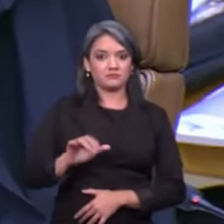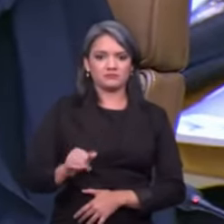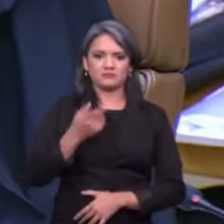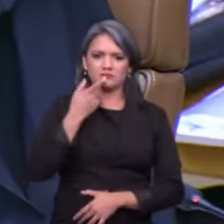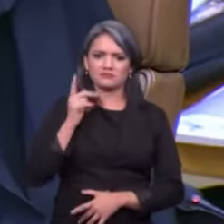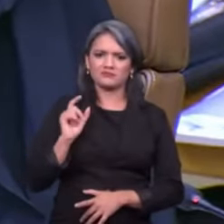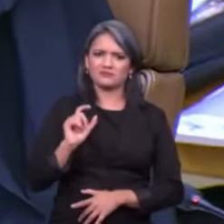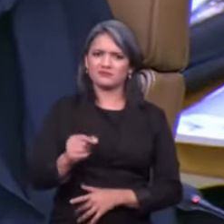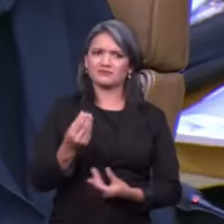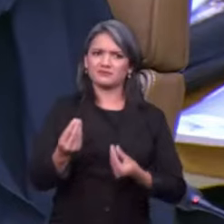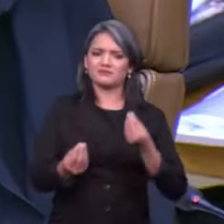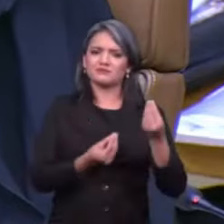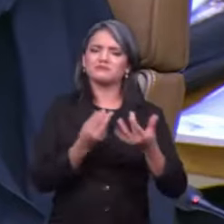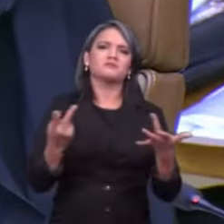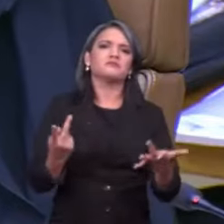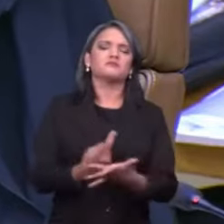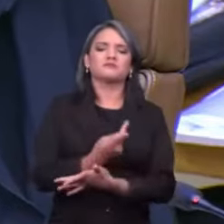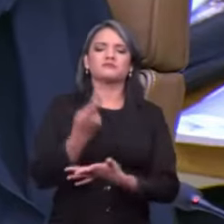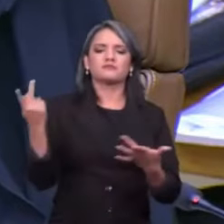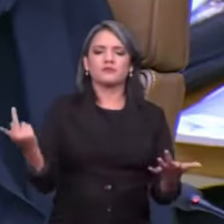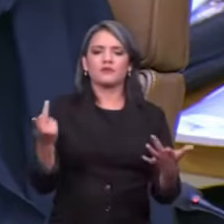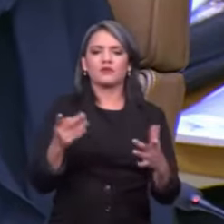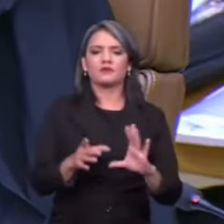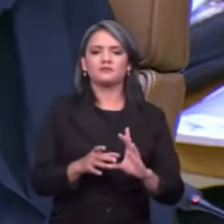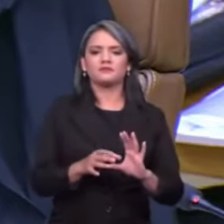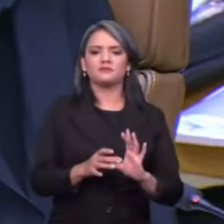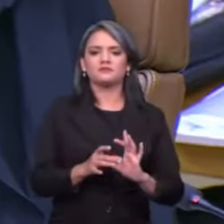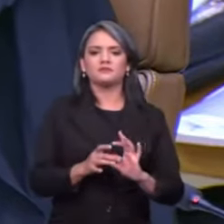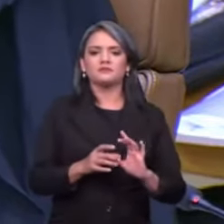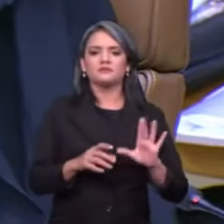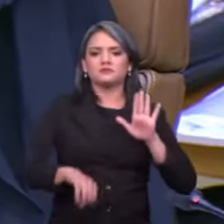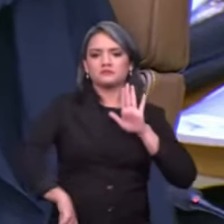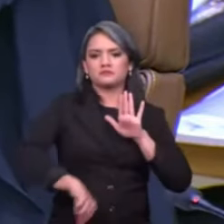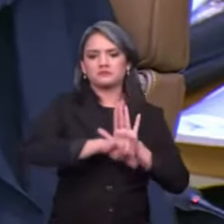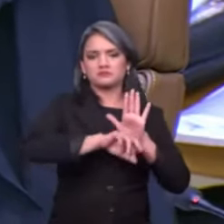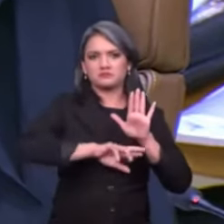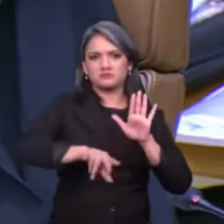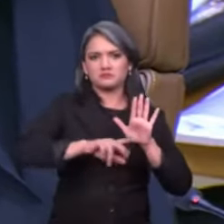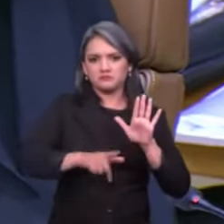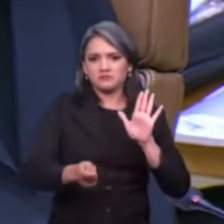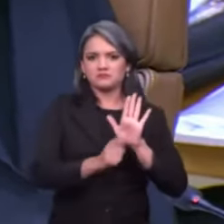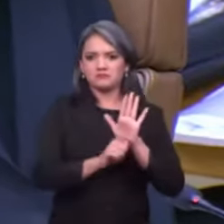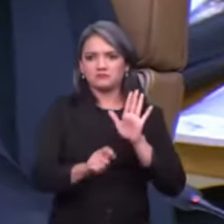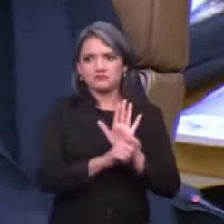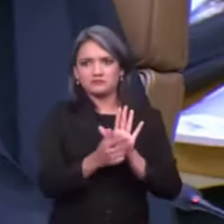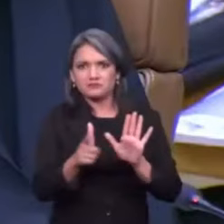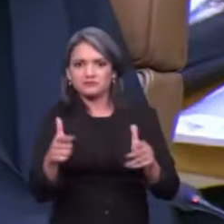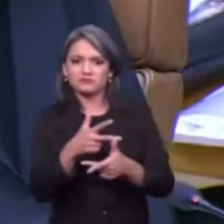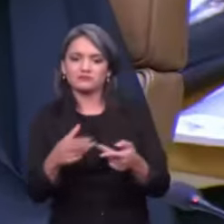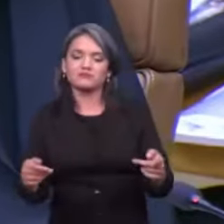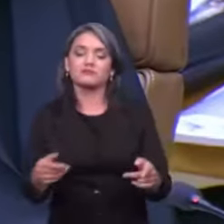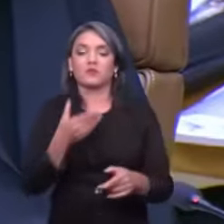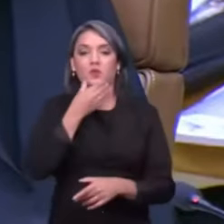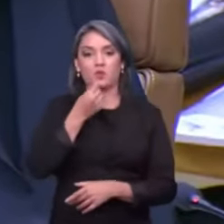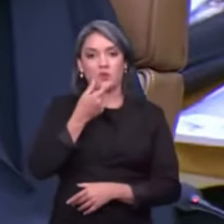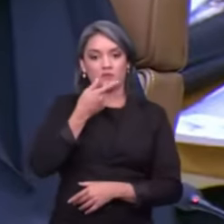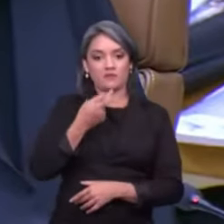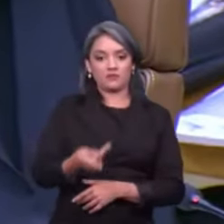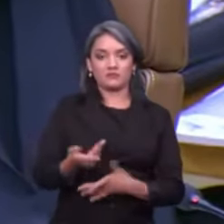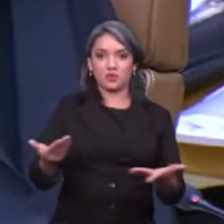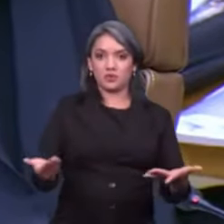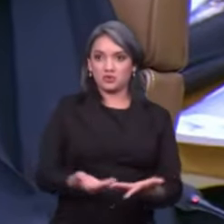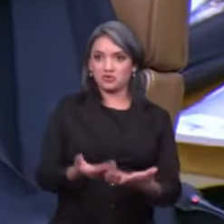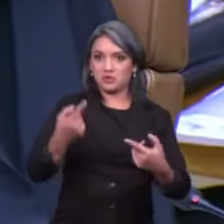da descriminalização do uso de drogas em face da proibição de outras práticas até menos nocivas, disse ele. Atualmente, é proibido